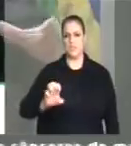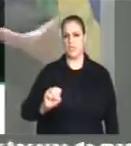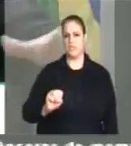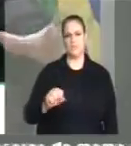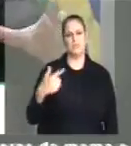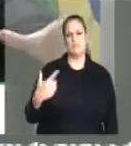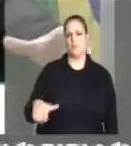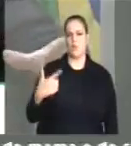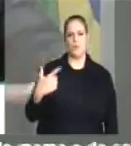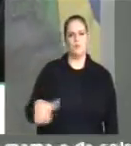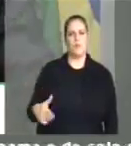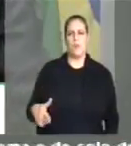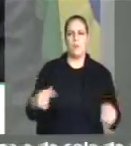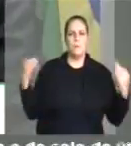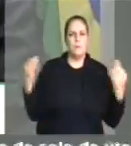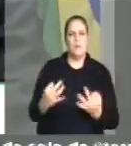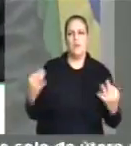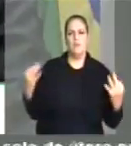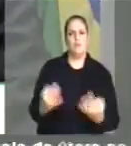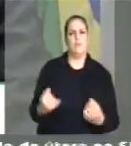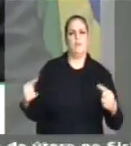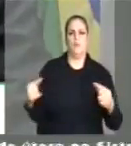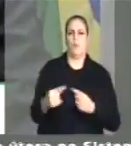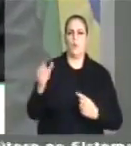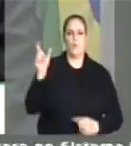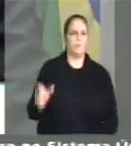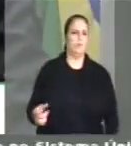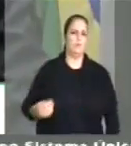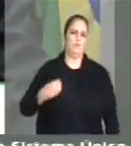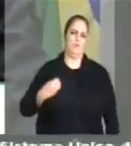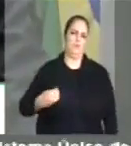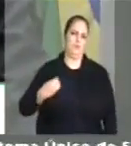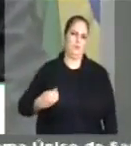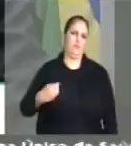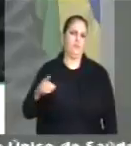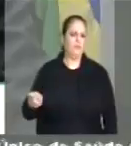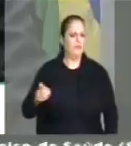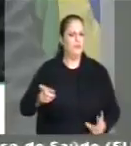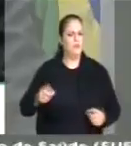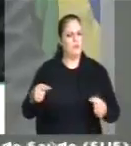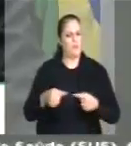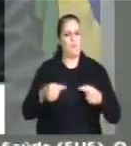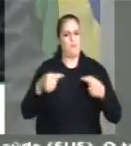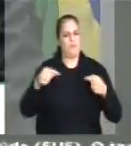desta cidadela dos sonhos de Ulisses em busca da democracia.